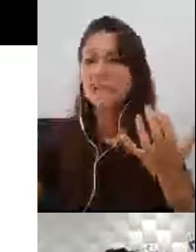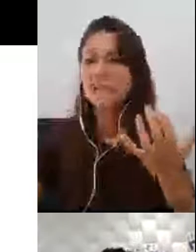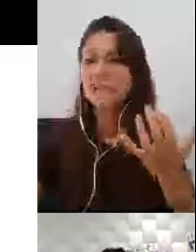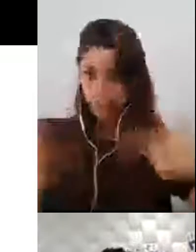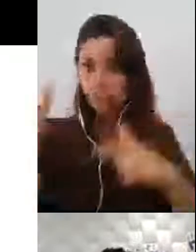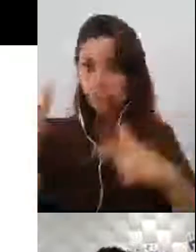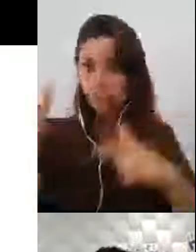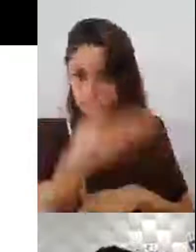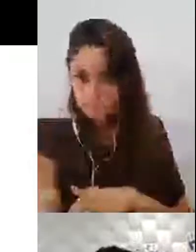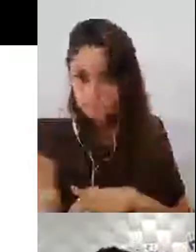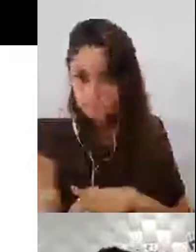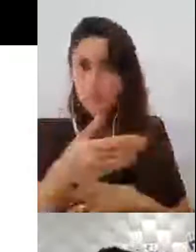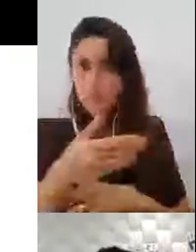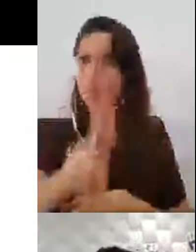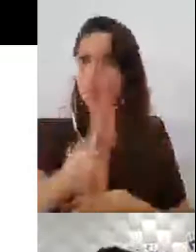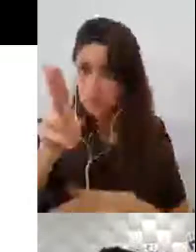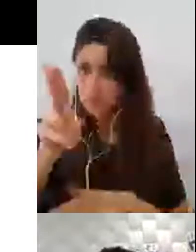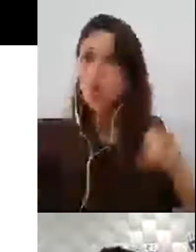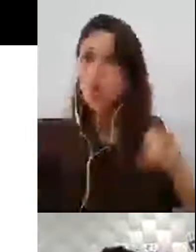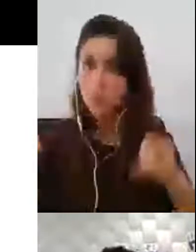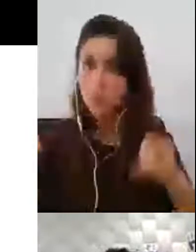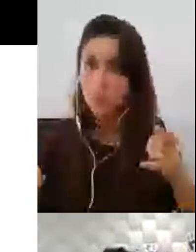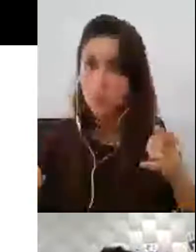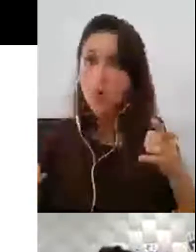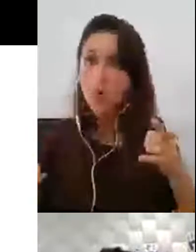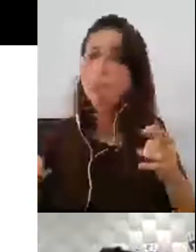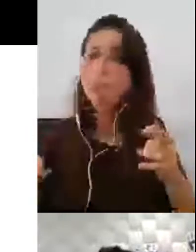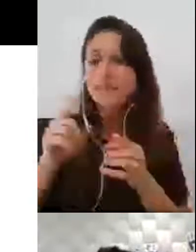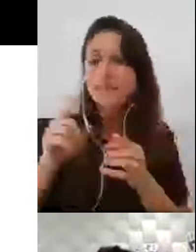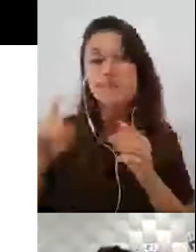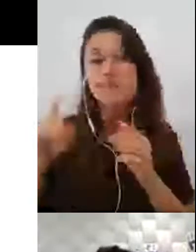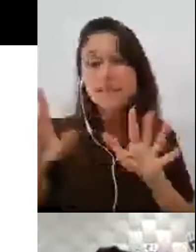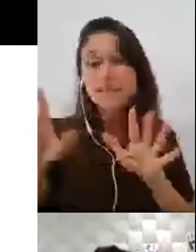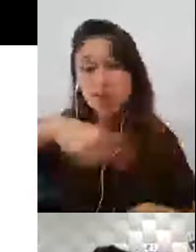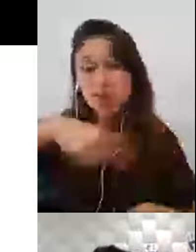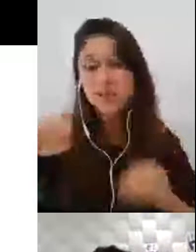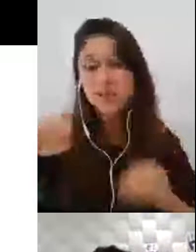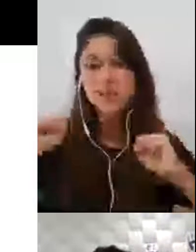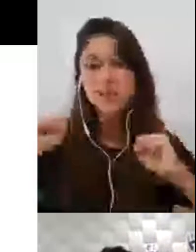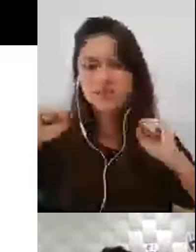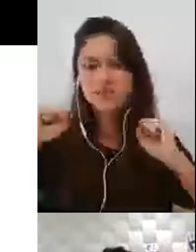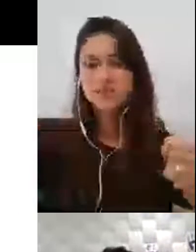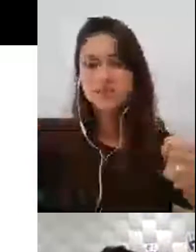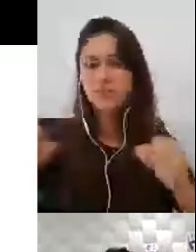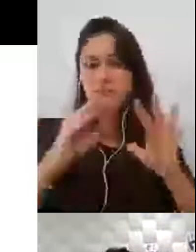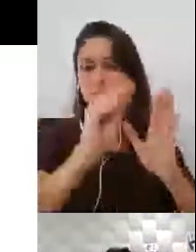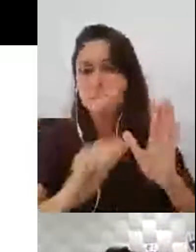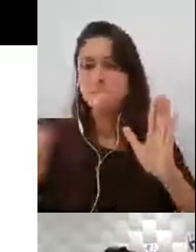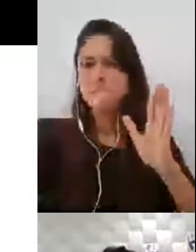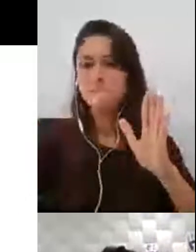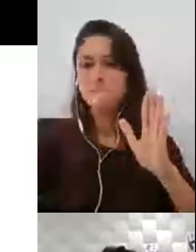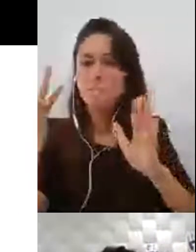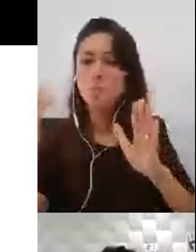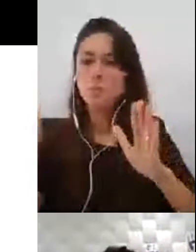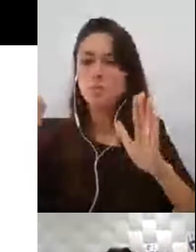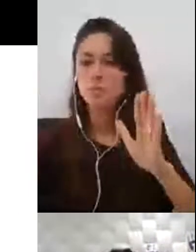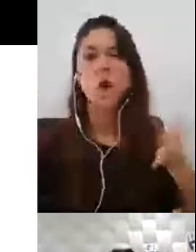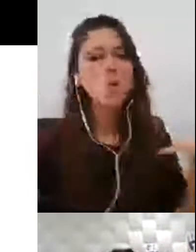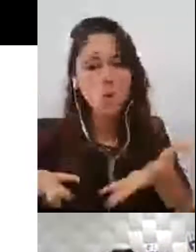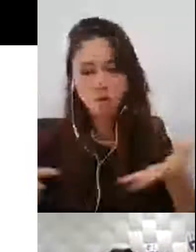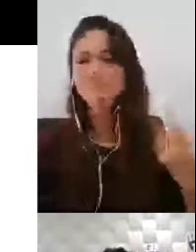produtivas, mas a gente precisa ir para o 4.0. que já é a parte física de todo esse conceito, sistemas, utilizações